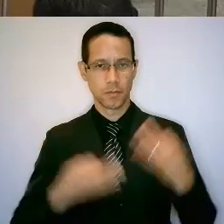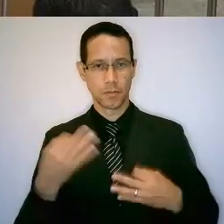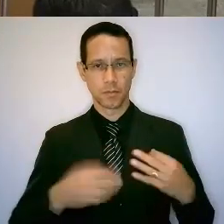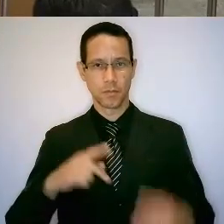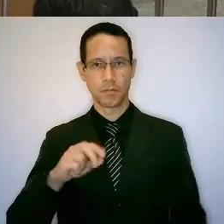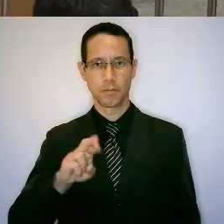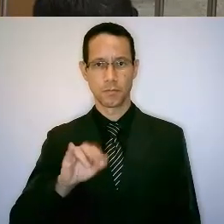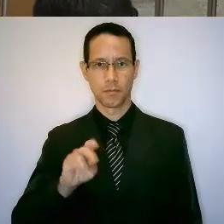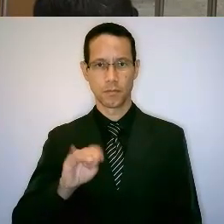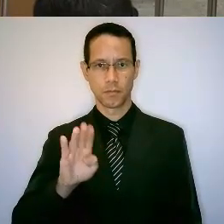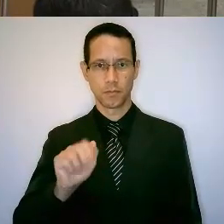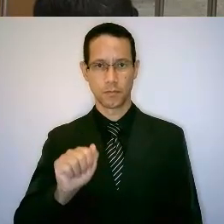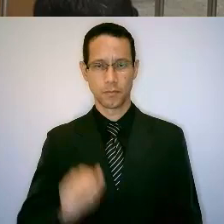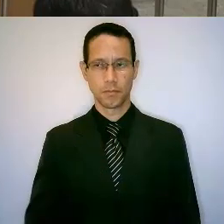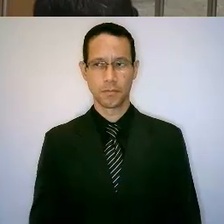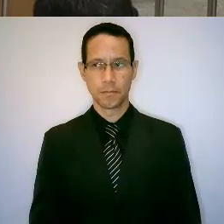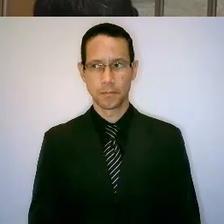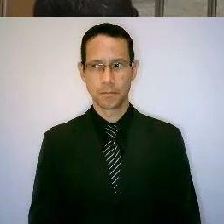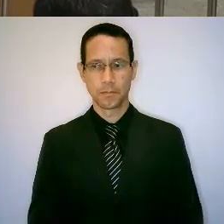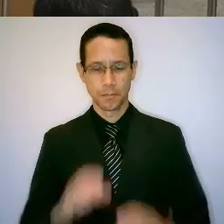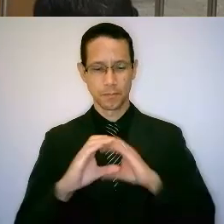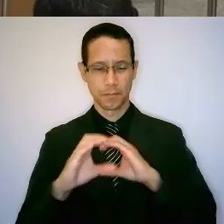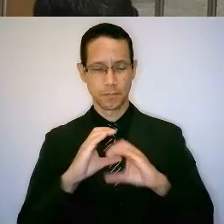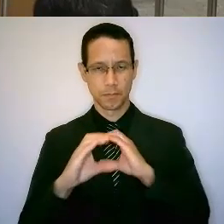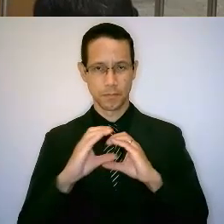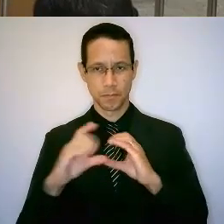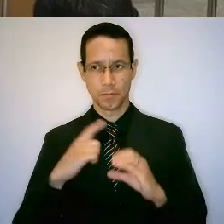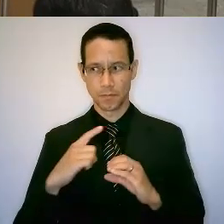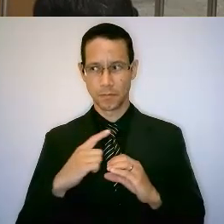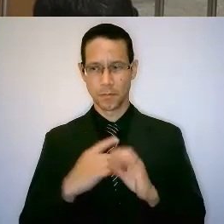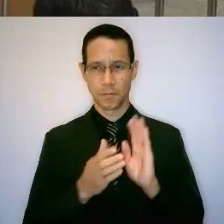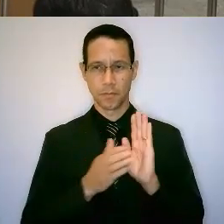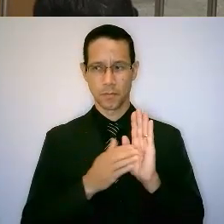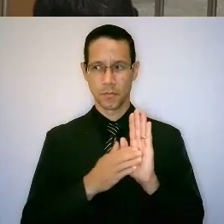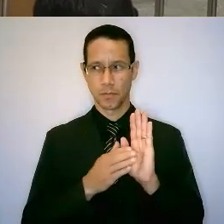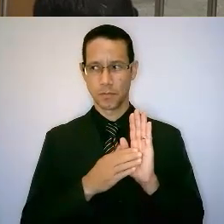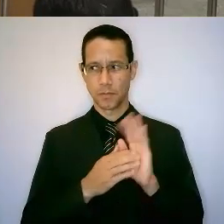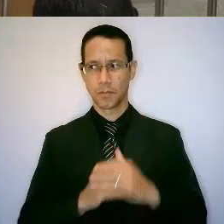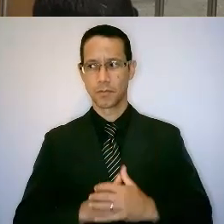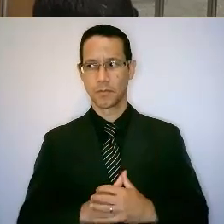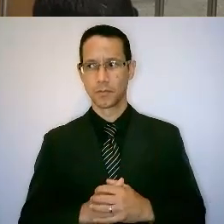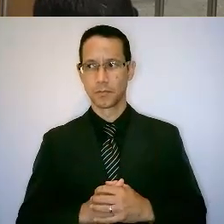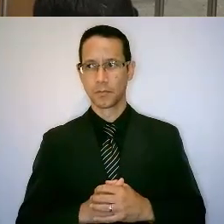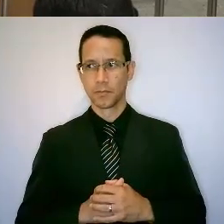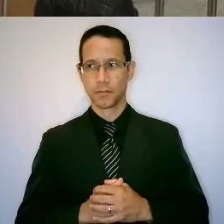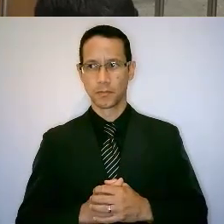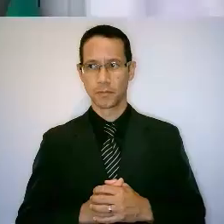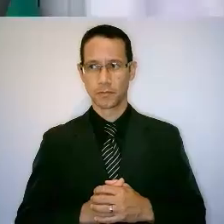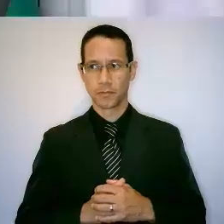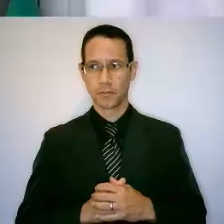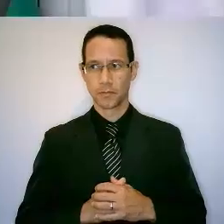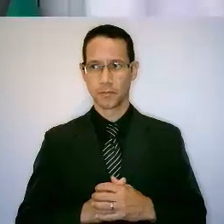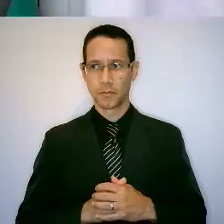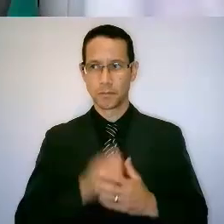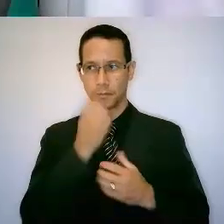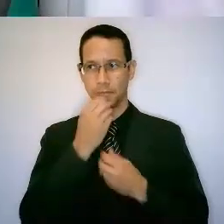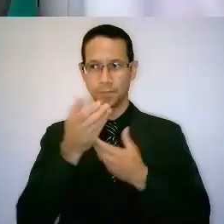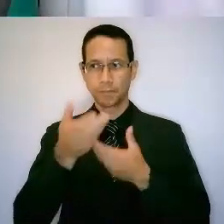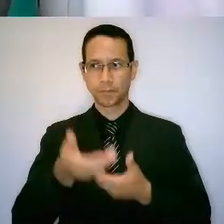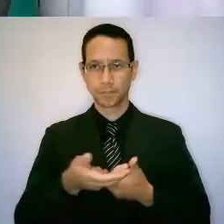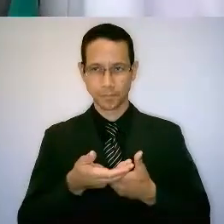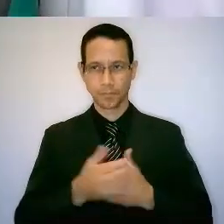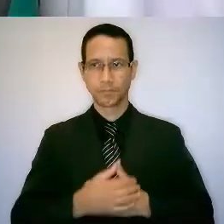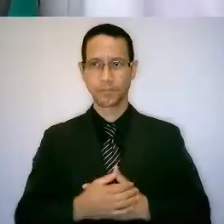Obrigado comunicações indicações e propostas e duas boas vindas aqui Doutora